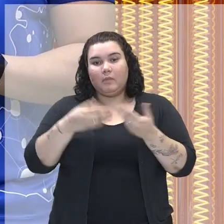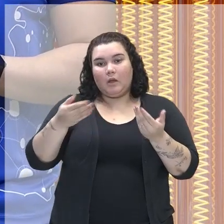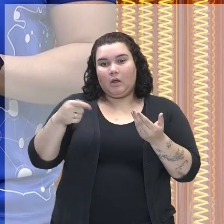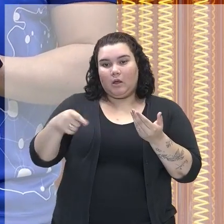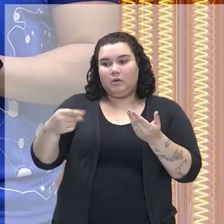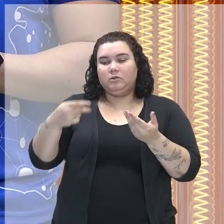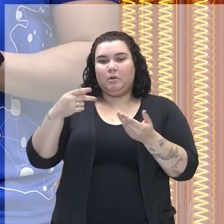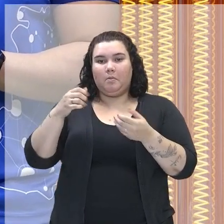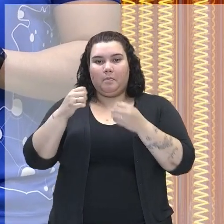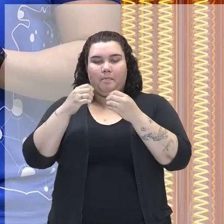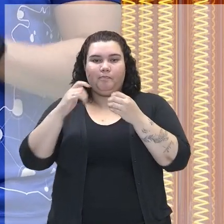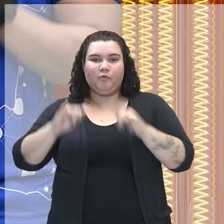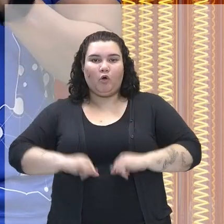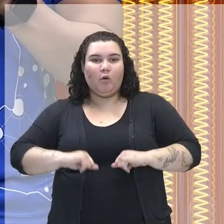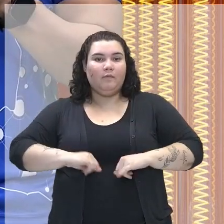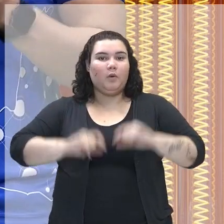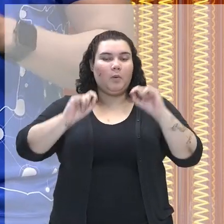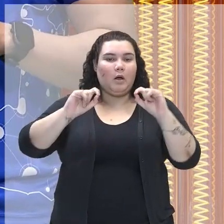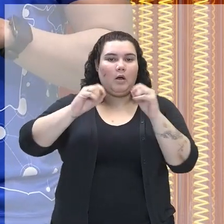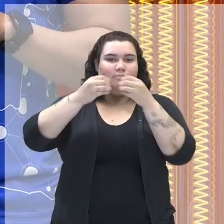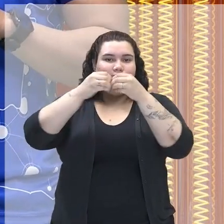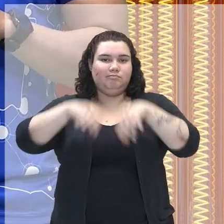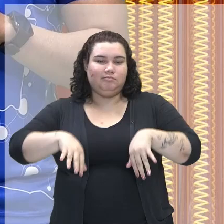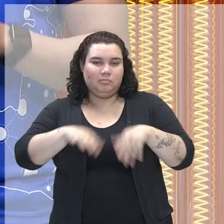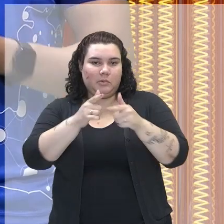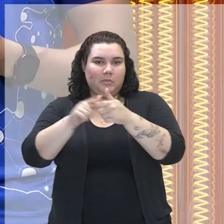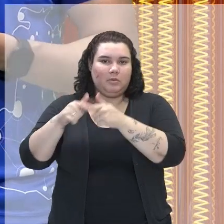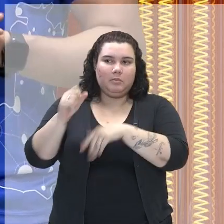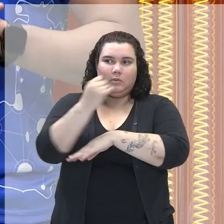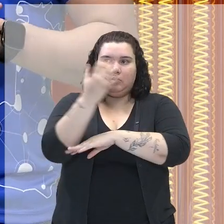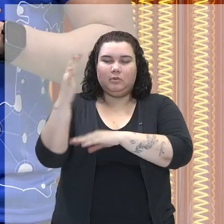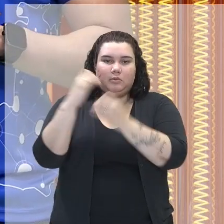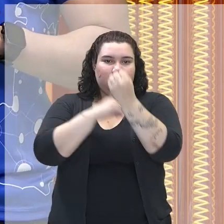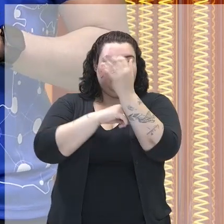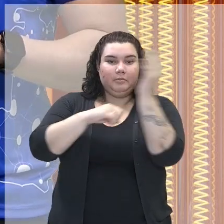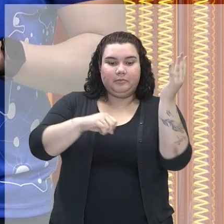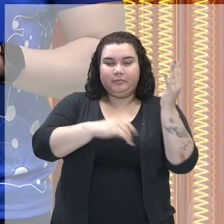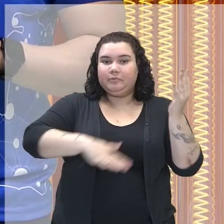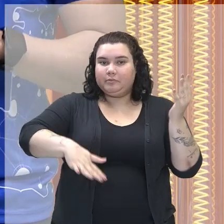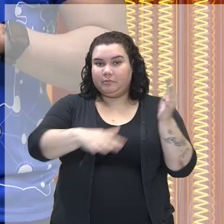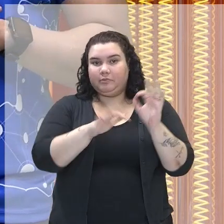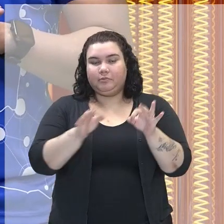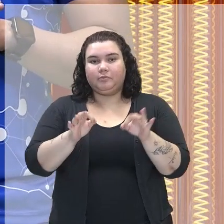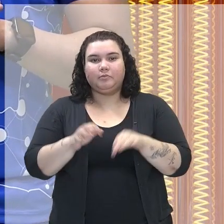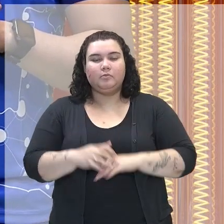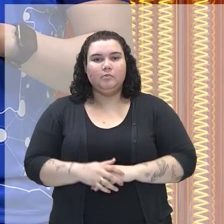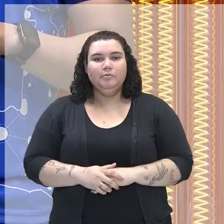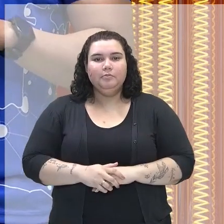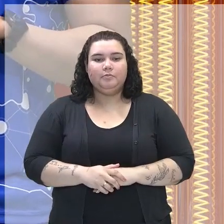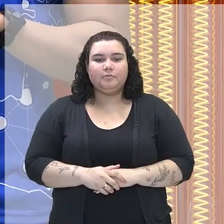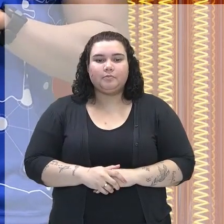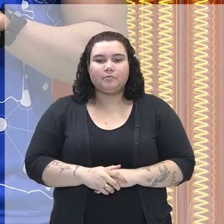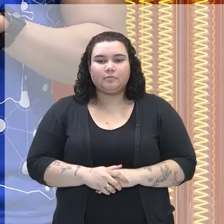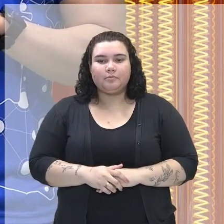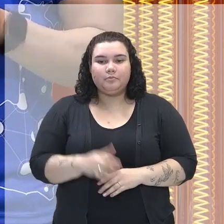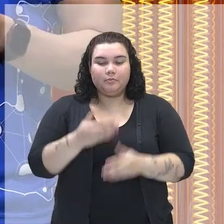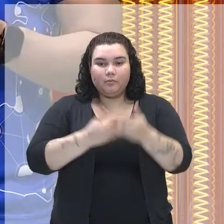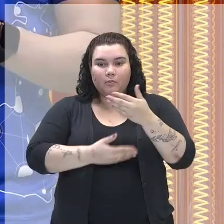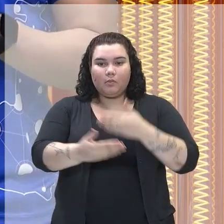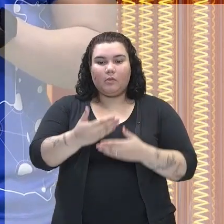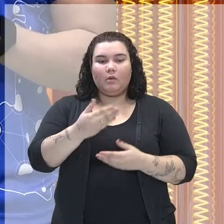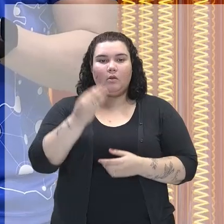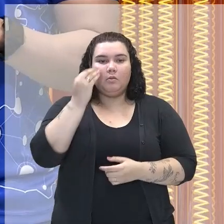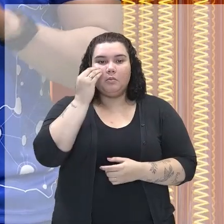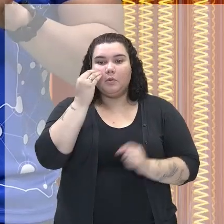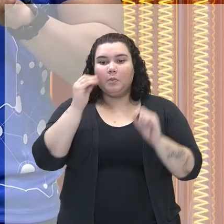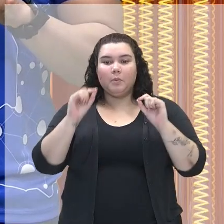mais os impactos ambientais mesmo, certo? Dando continuidade, a gente vai verificar que, olha só, continuando aqui, a